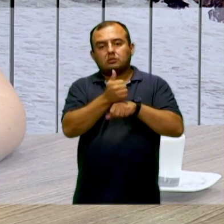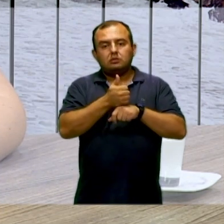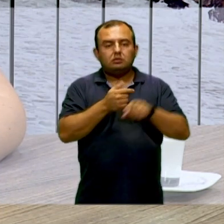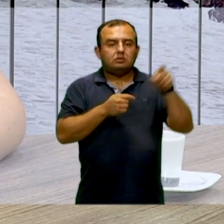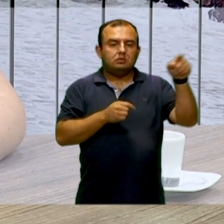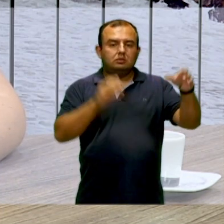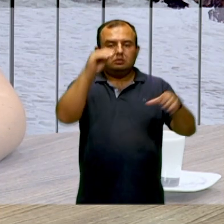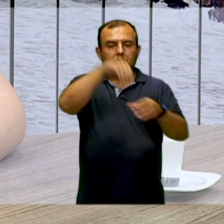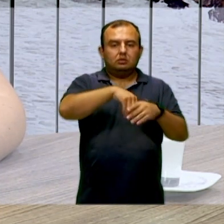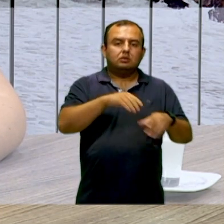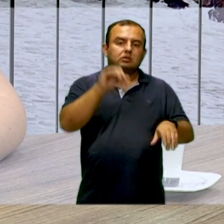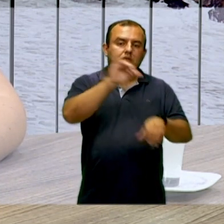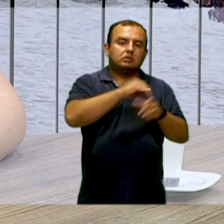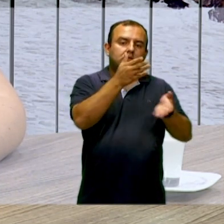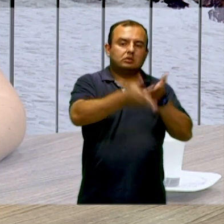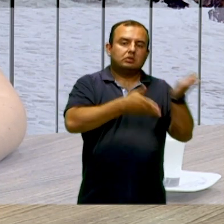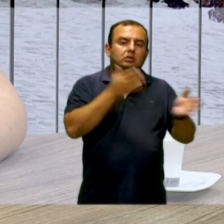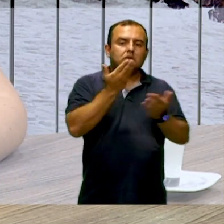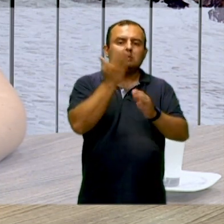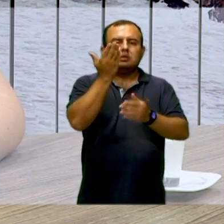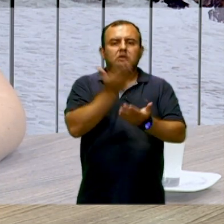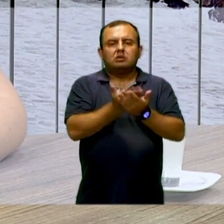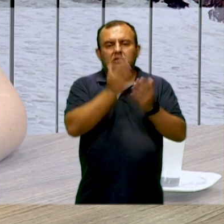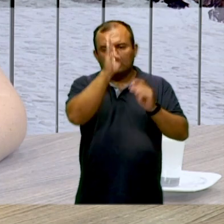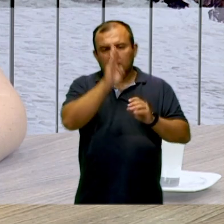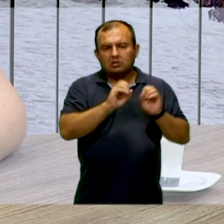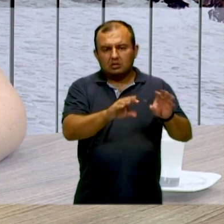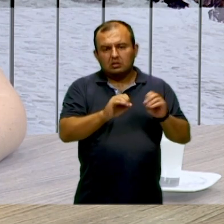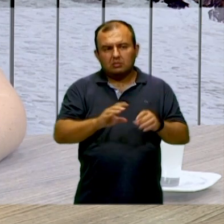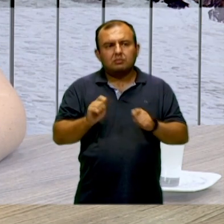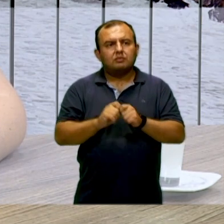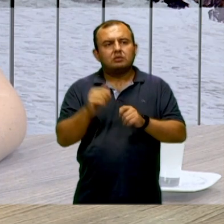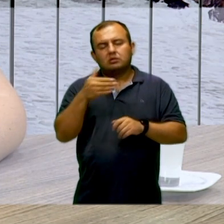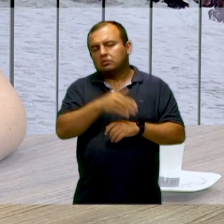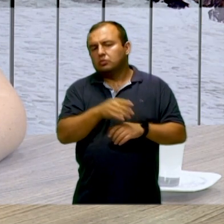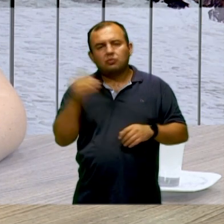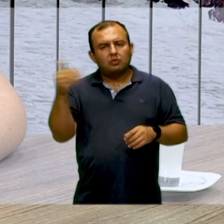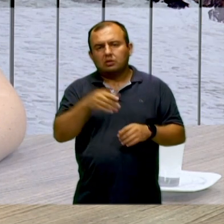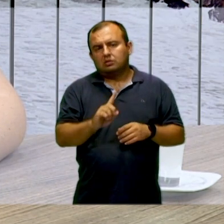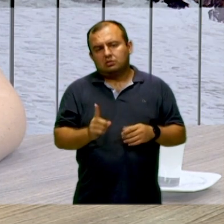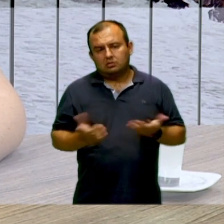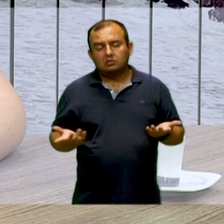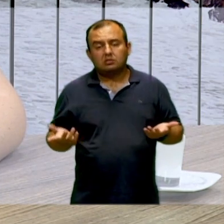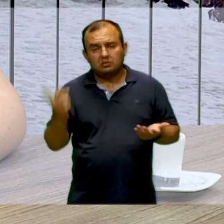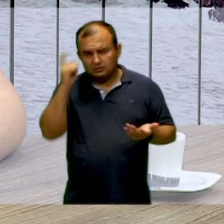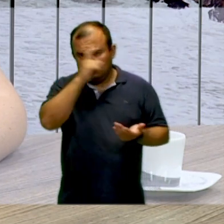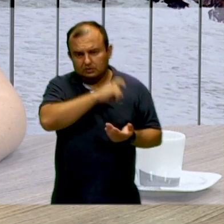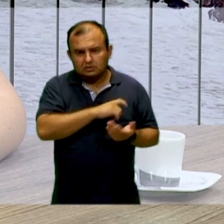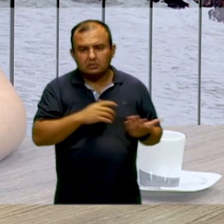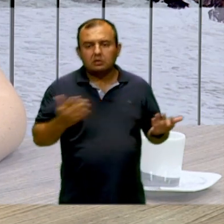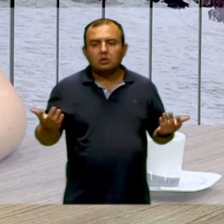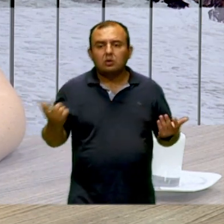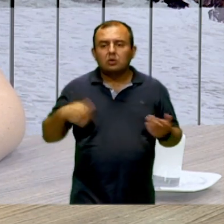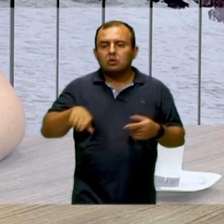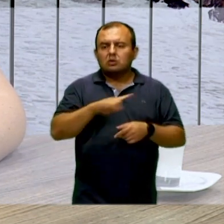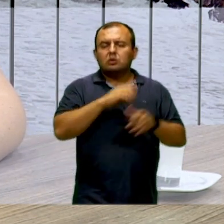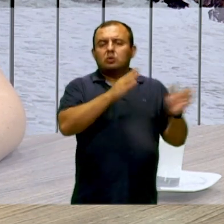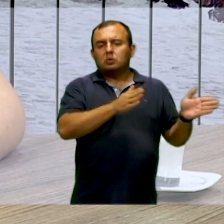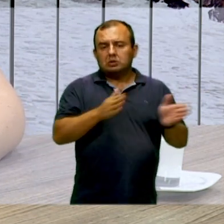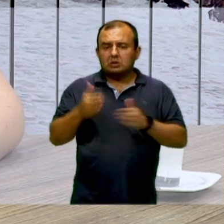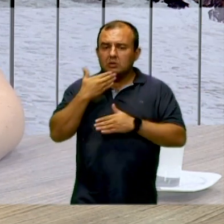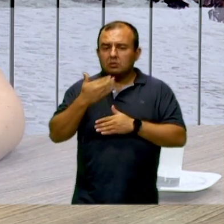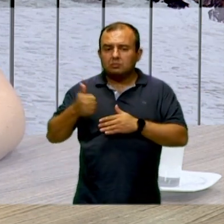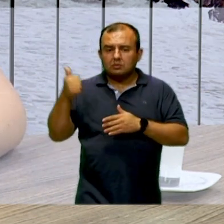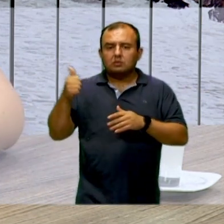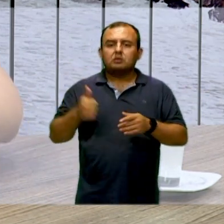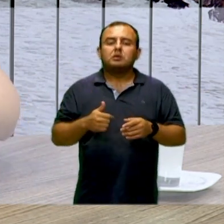lá dentro do centro terapêutico, dando aula de graça, vai até o centro terapêutico para fazer isso. Então, a gente está se organizando melhor,